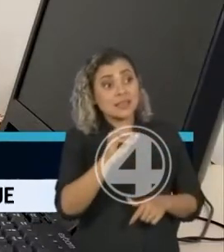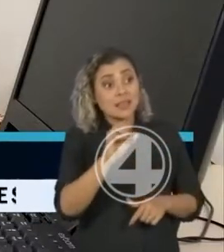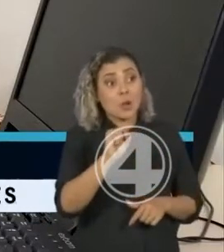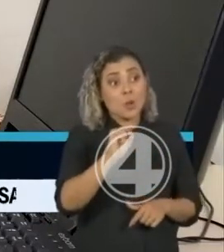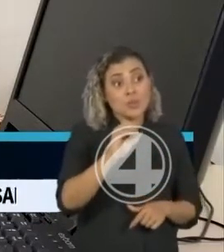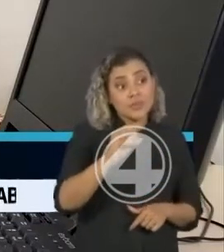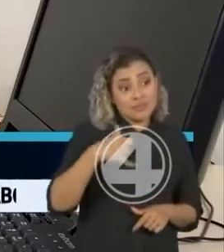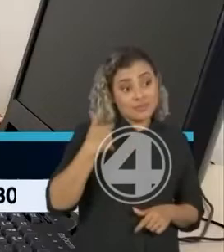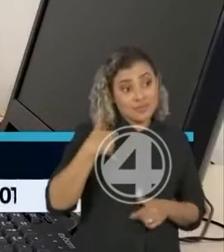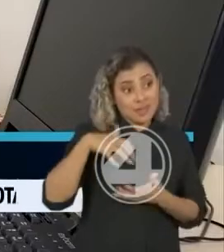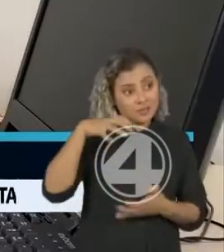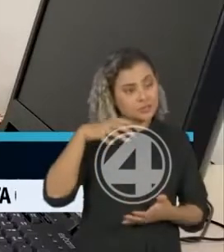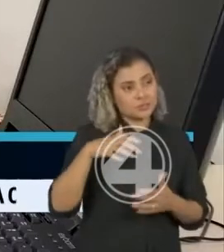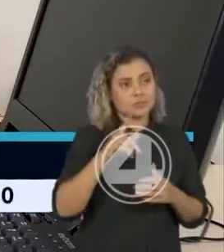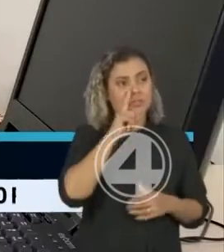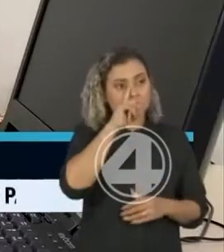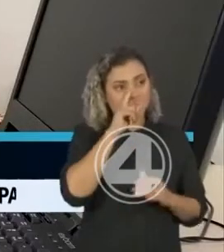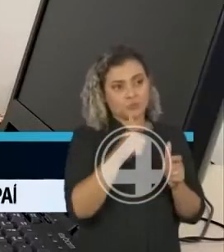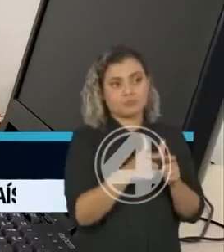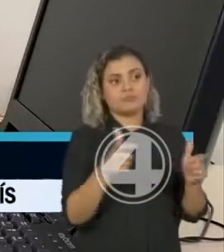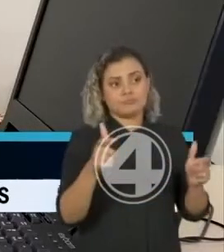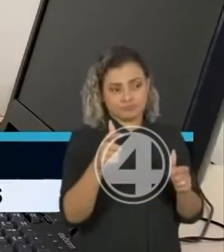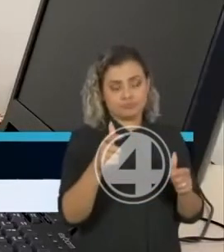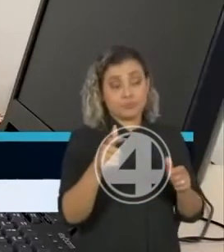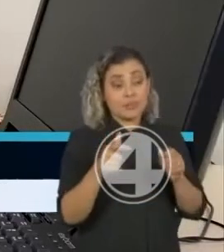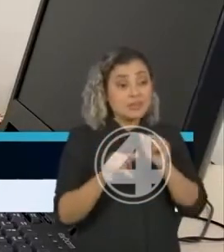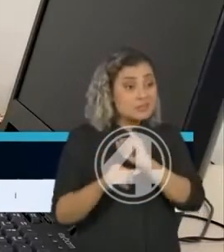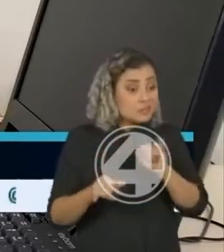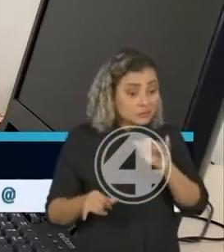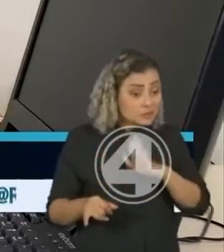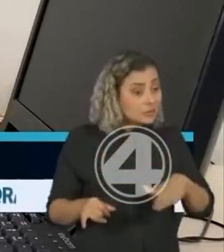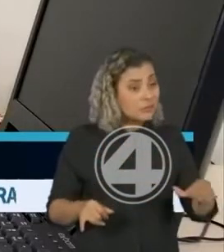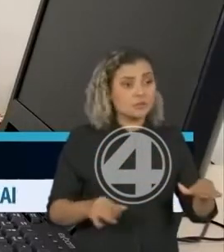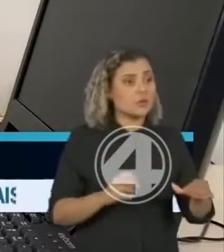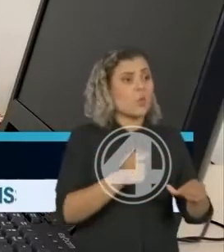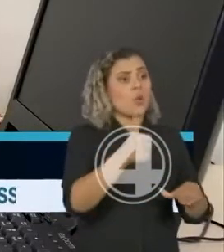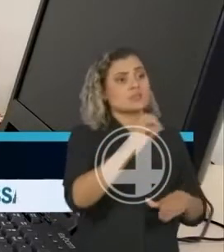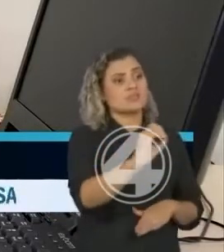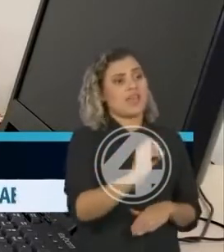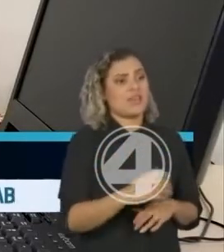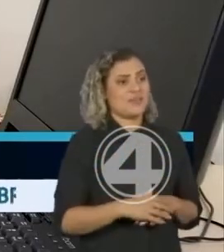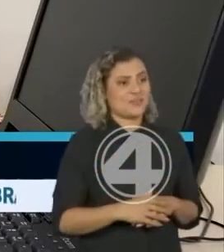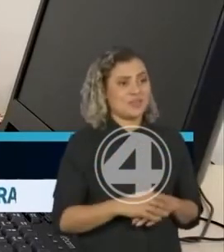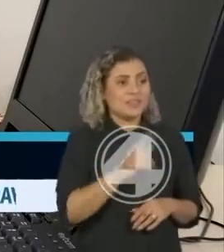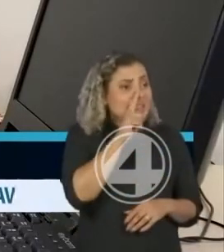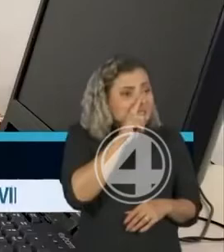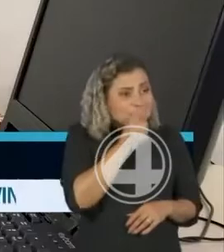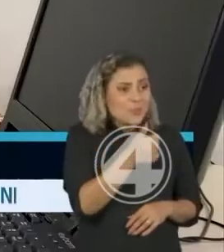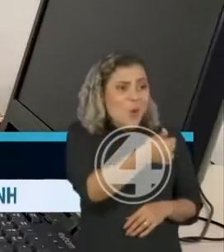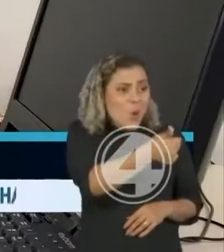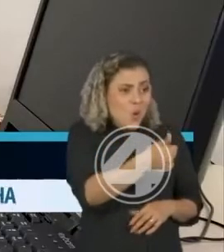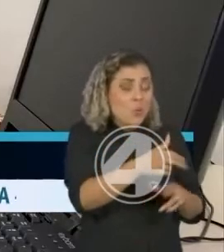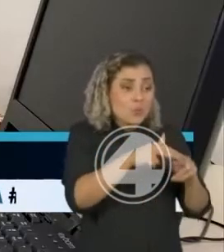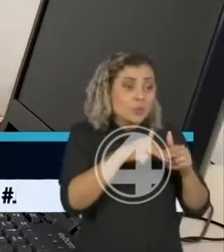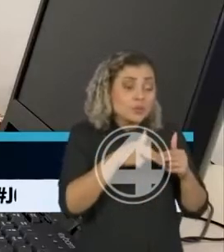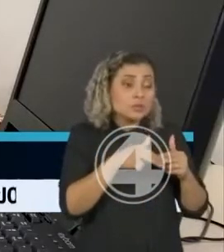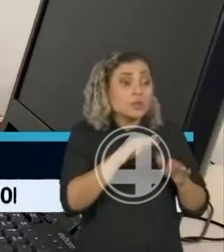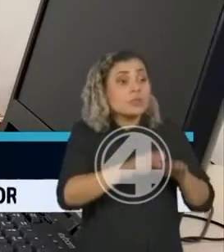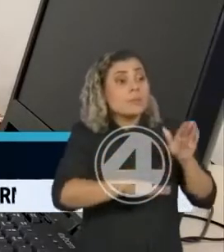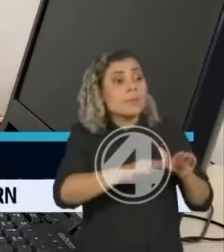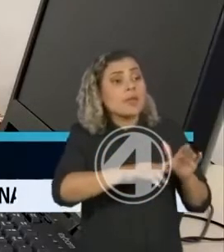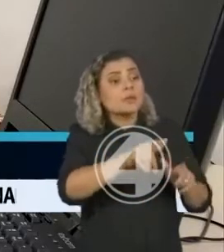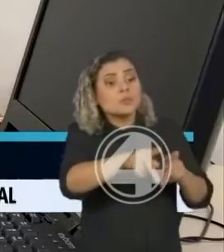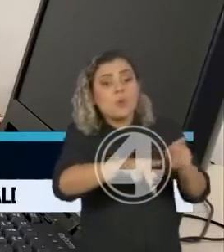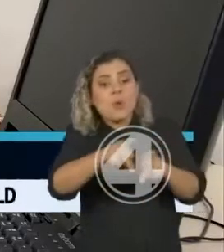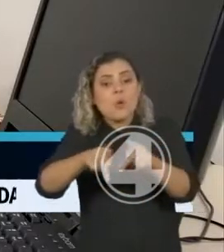80 anos esse risco é muito maior quando você vai para as crianças esse risco é praticamente zero então varia muito conforme a população